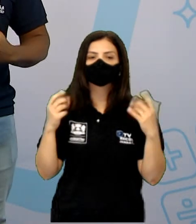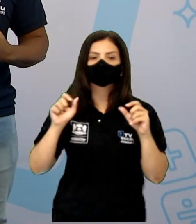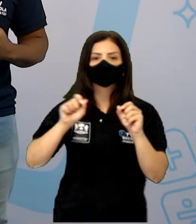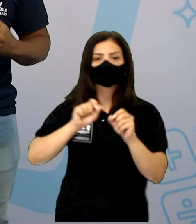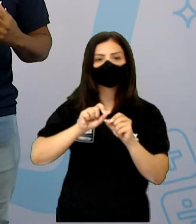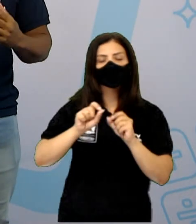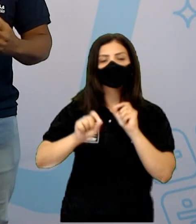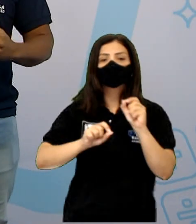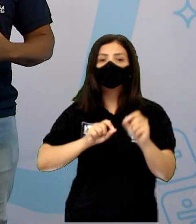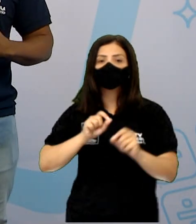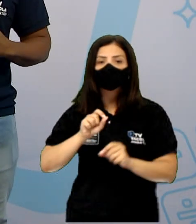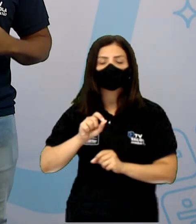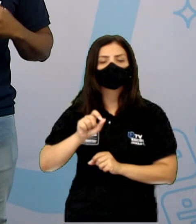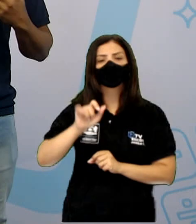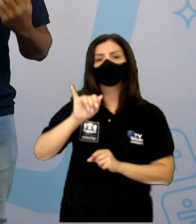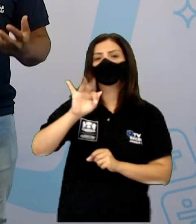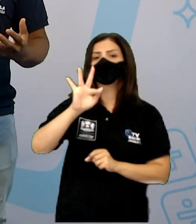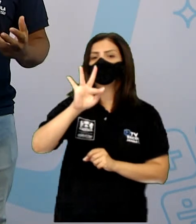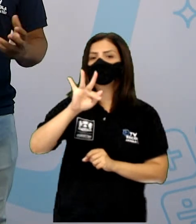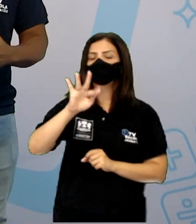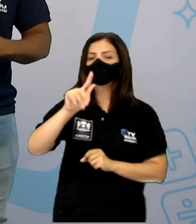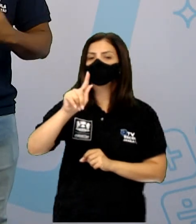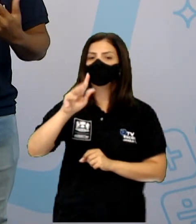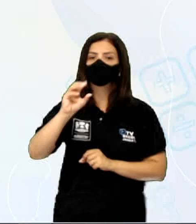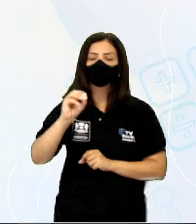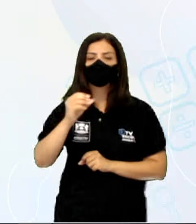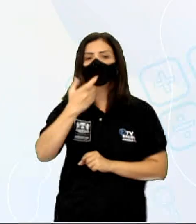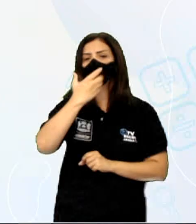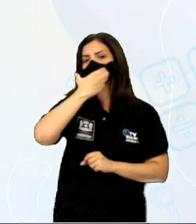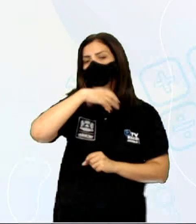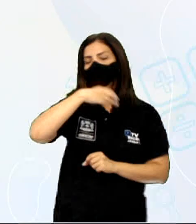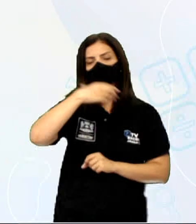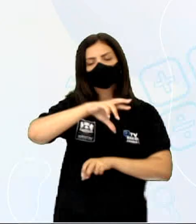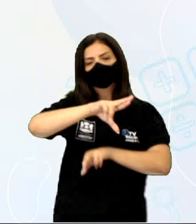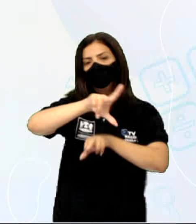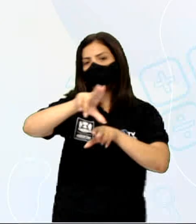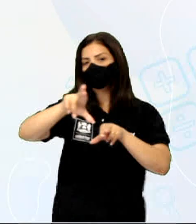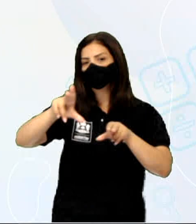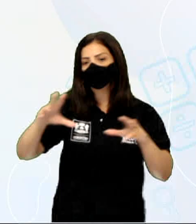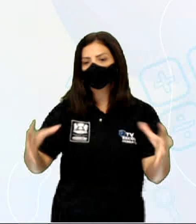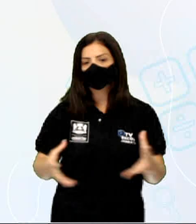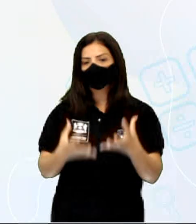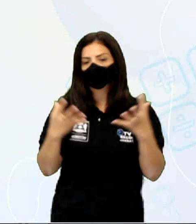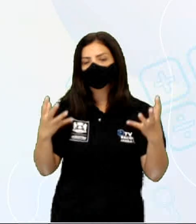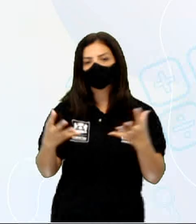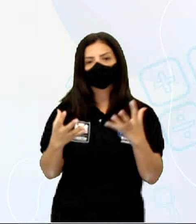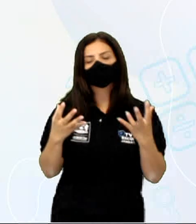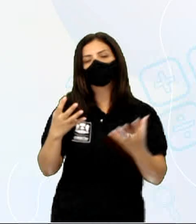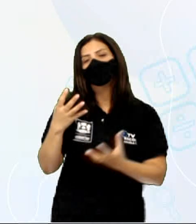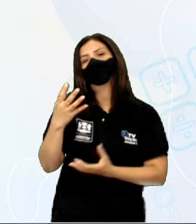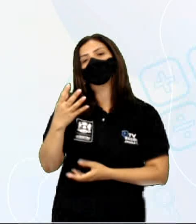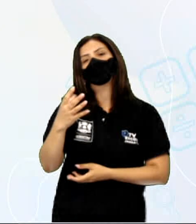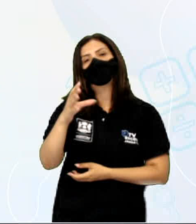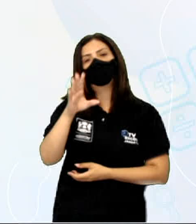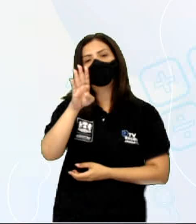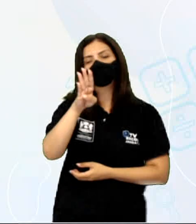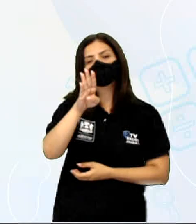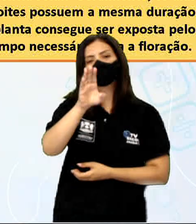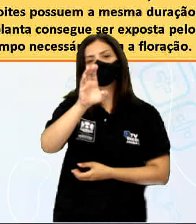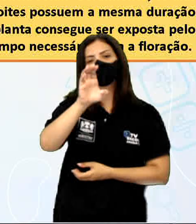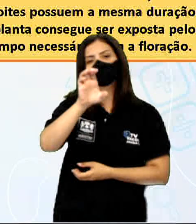produzido figo, maçã, pêssego e hortaliças como abóbora, berinjela e